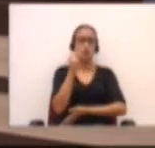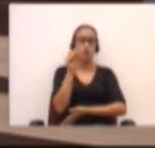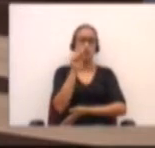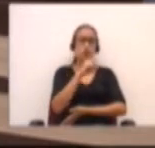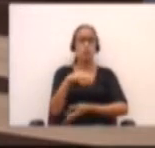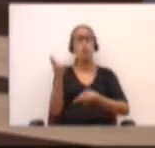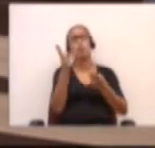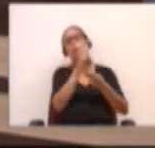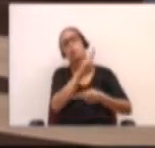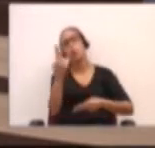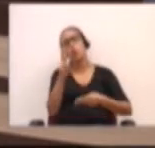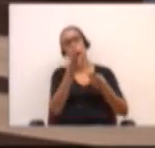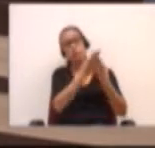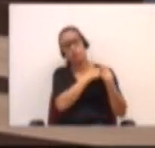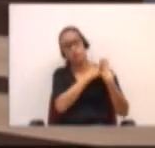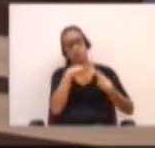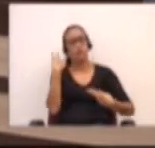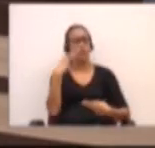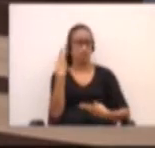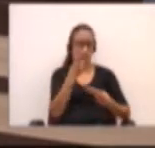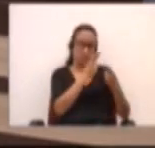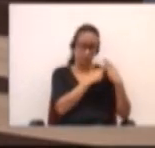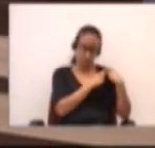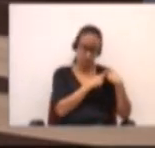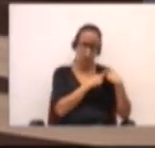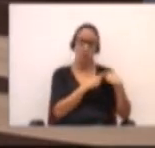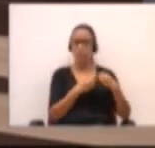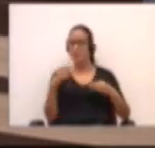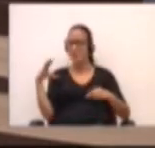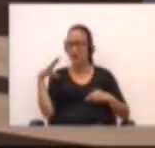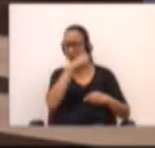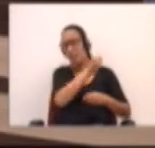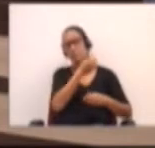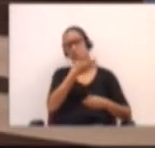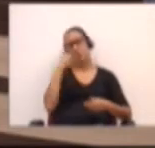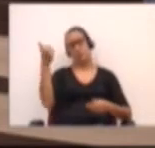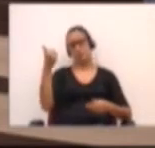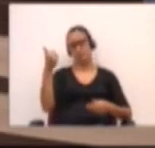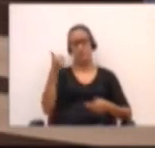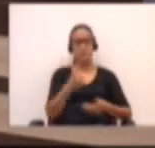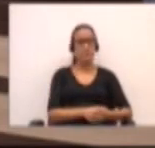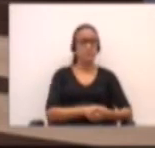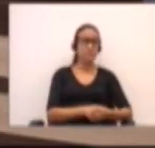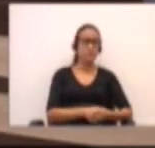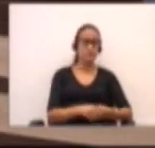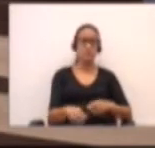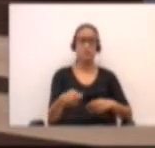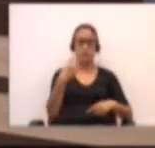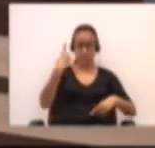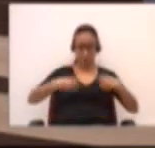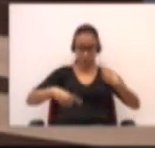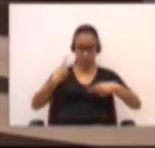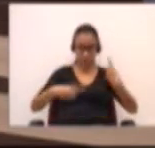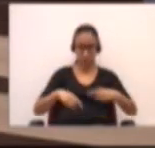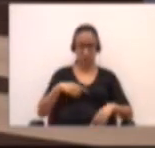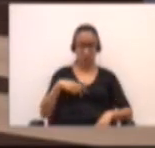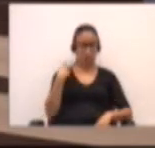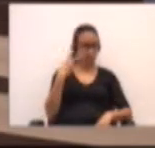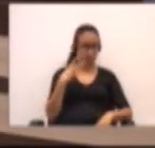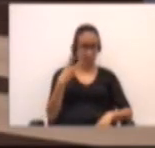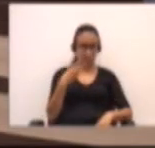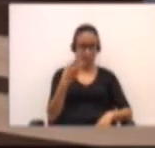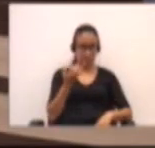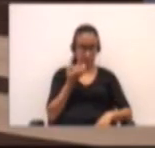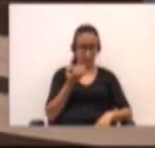dos trabalhos. Requerimento do vereador José Faridzani está em discussão. Algum vereador deseja discuti-lo? Não